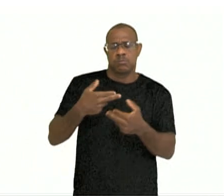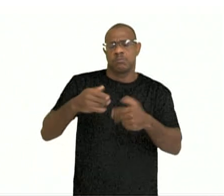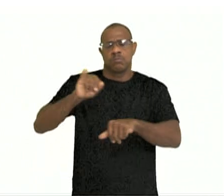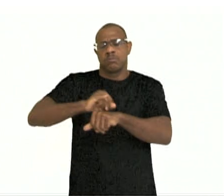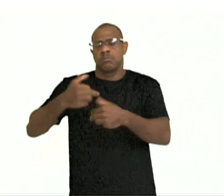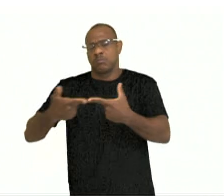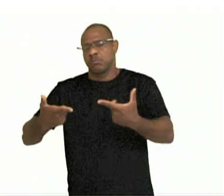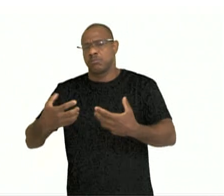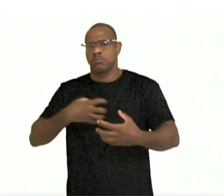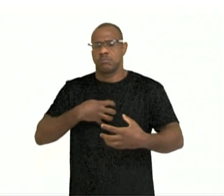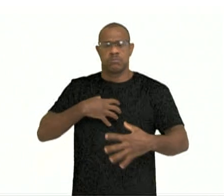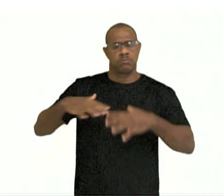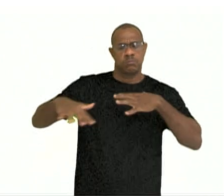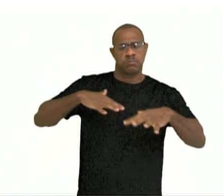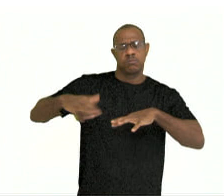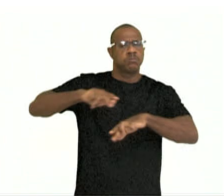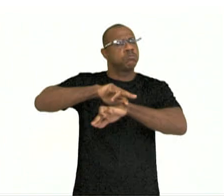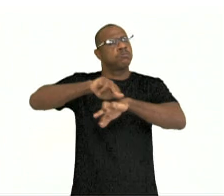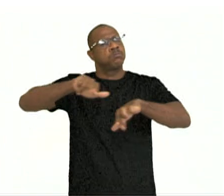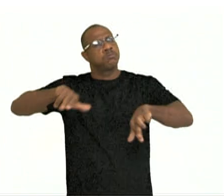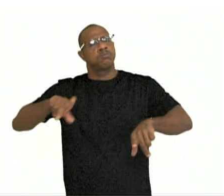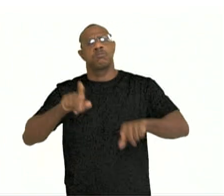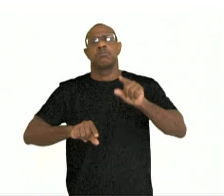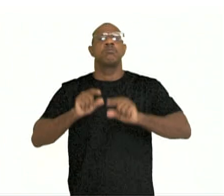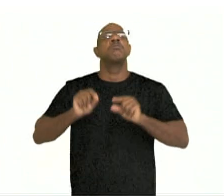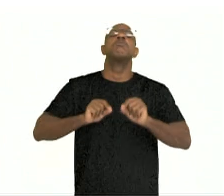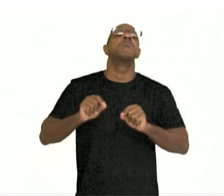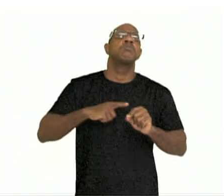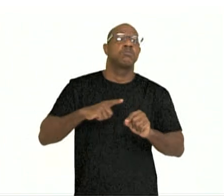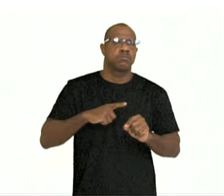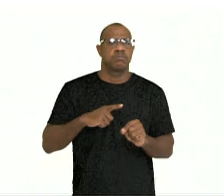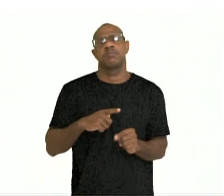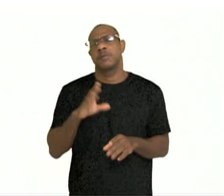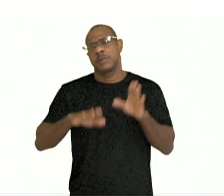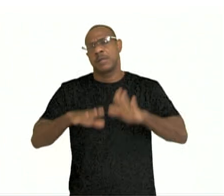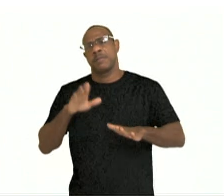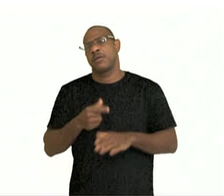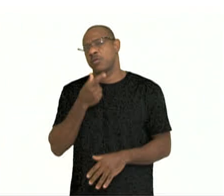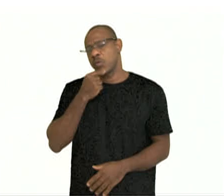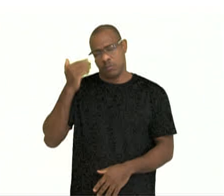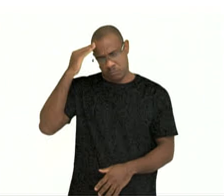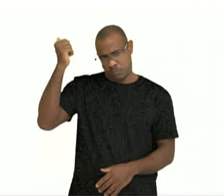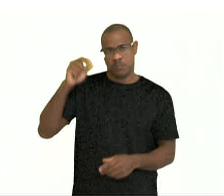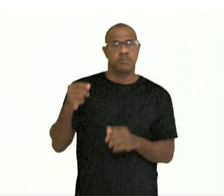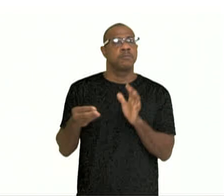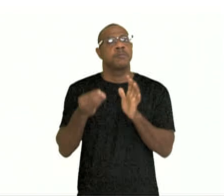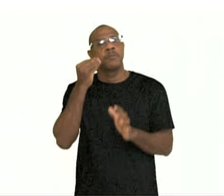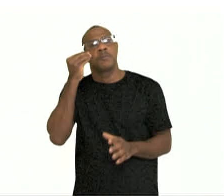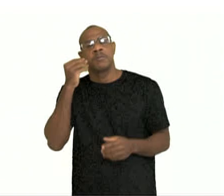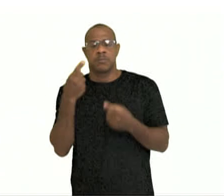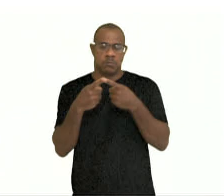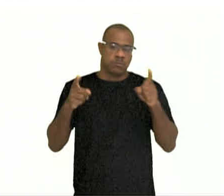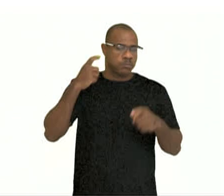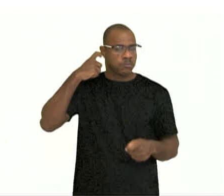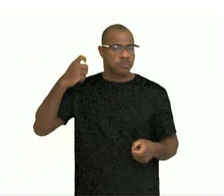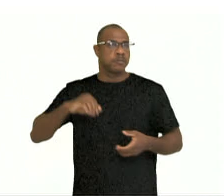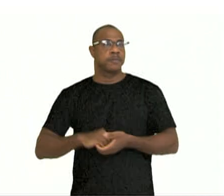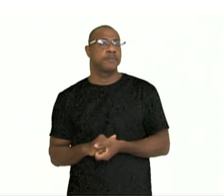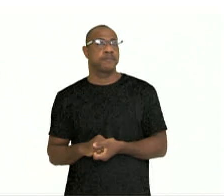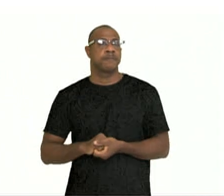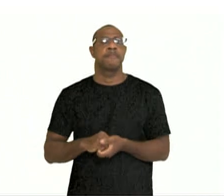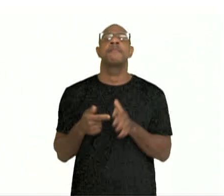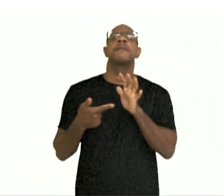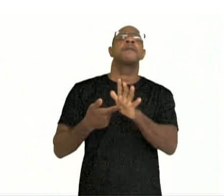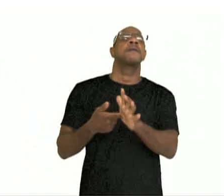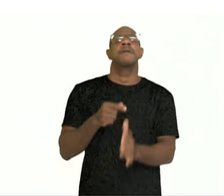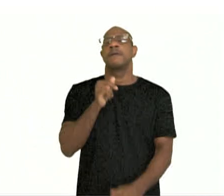efeitos diversos, de acordo com a intenção do compositor experimentando os sons. Eu trouxe para vocês de